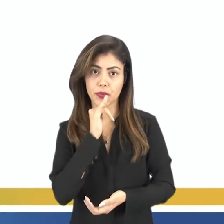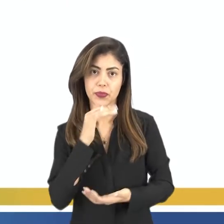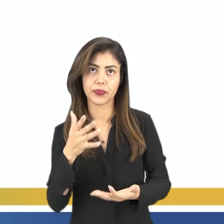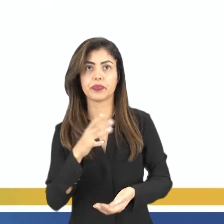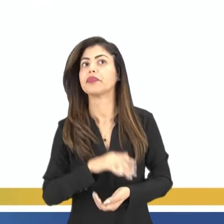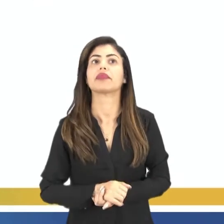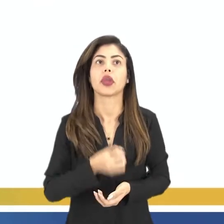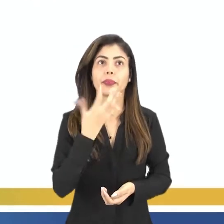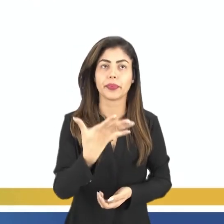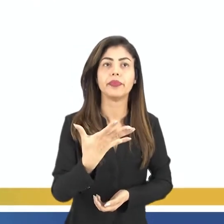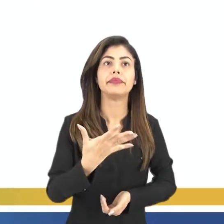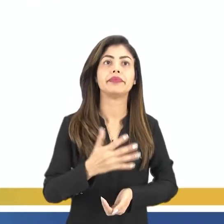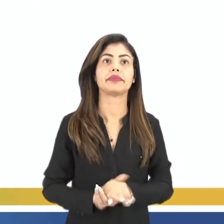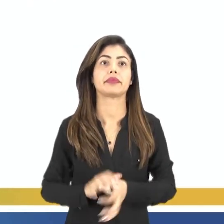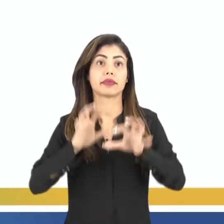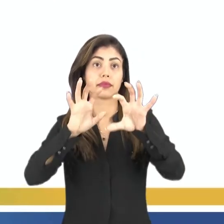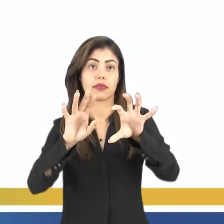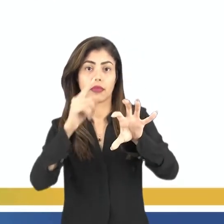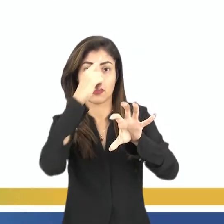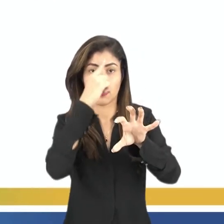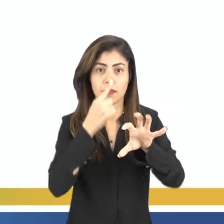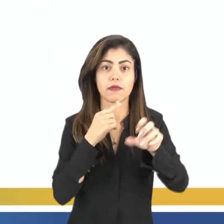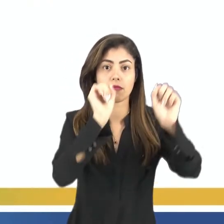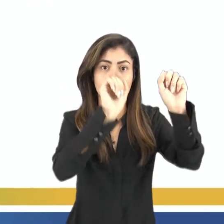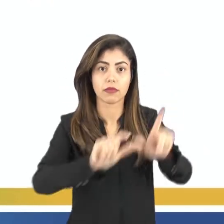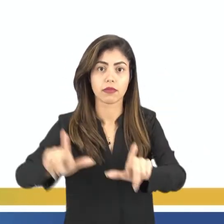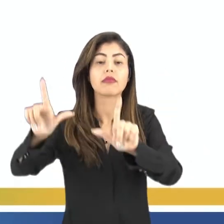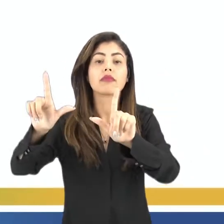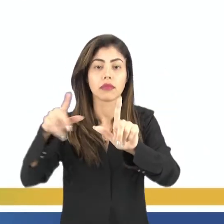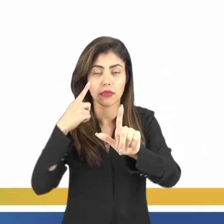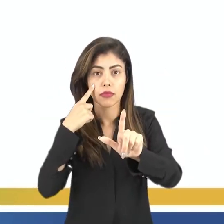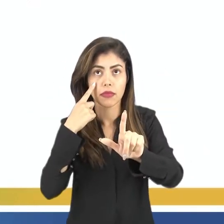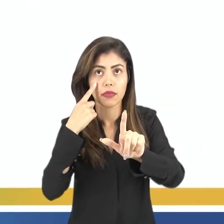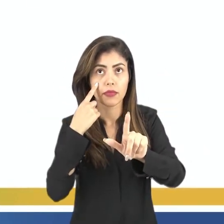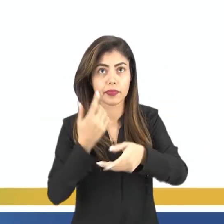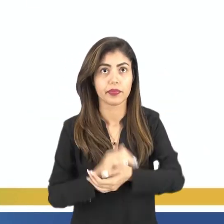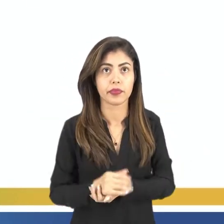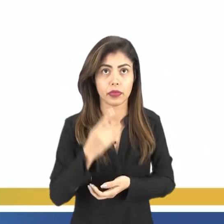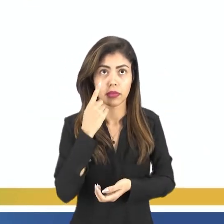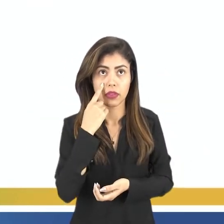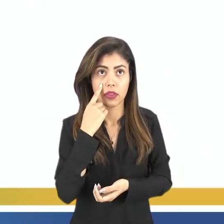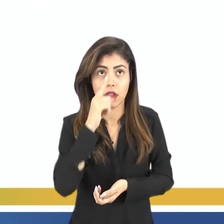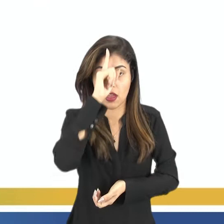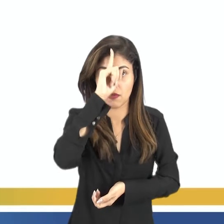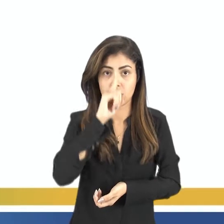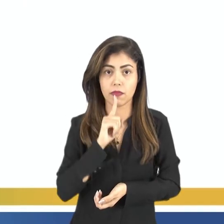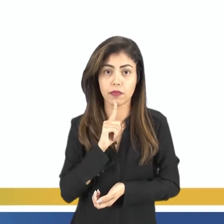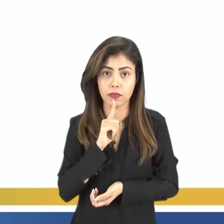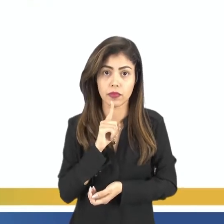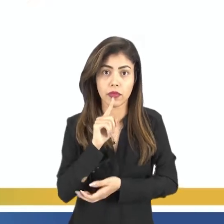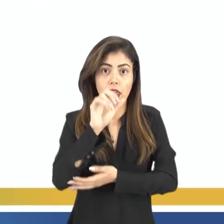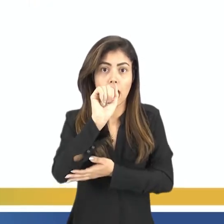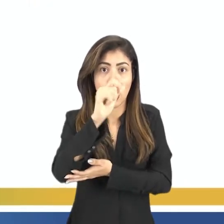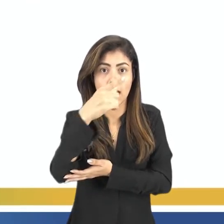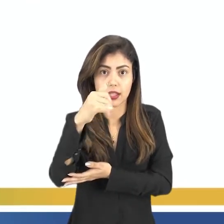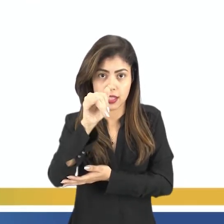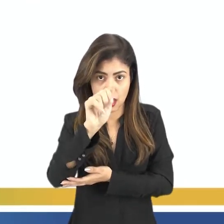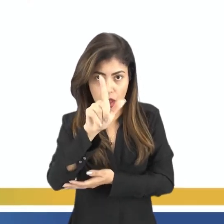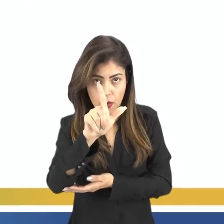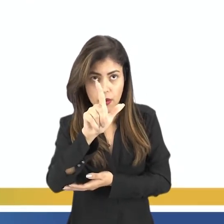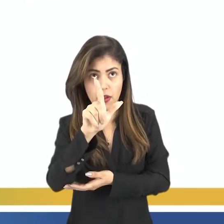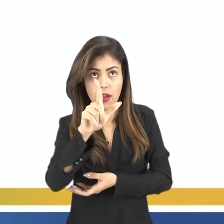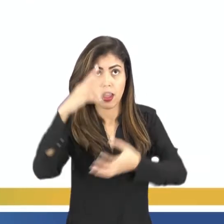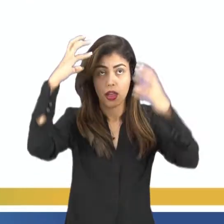Bom, aqui nesse nosso slide vocês podem ver diretamente em amarelo o esqueleto axial, formado